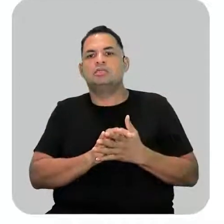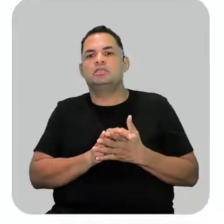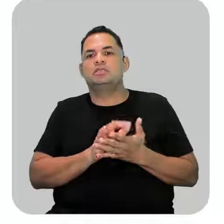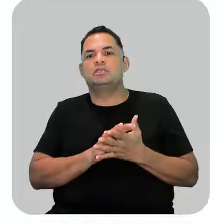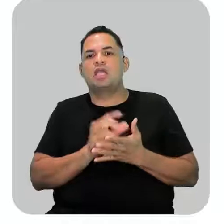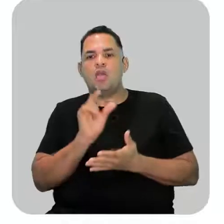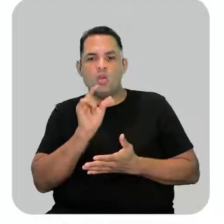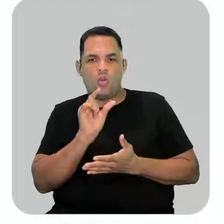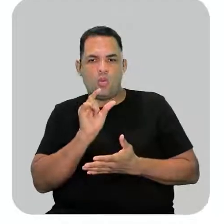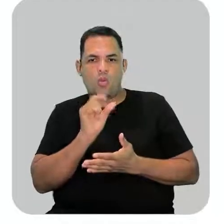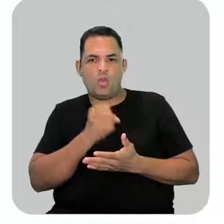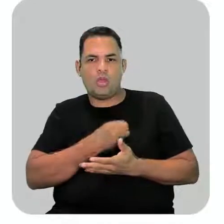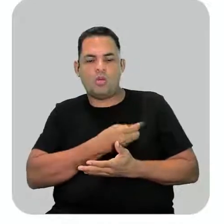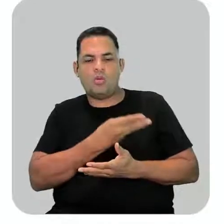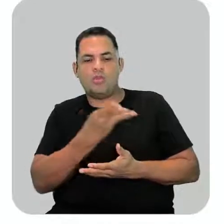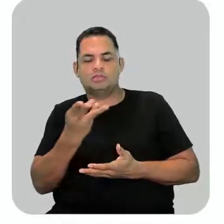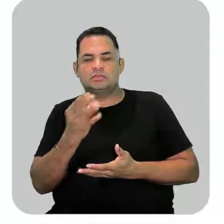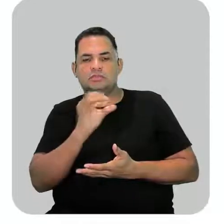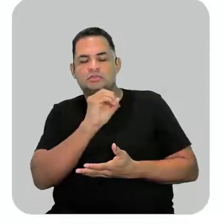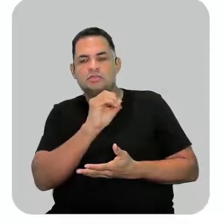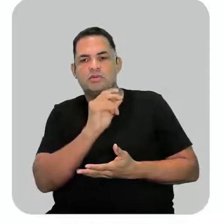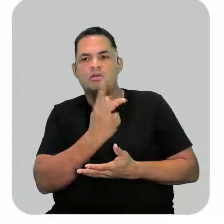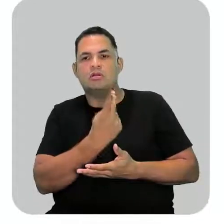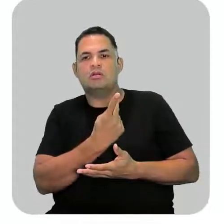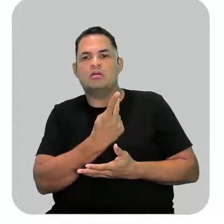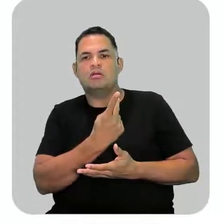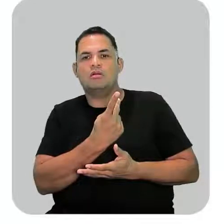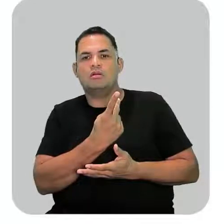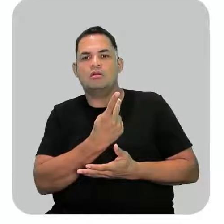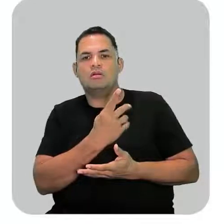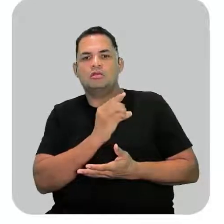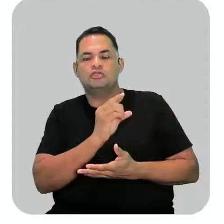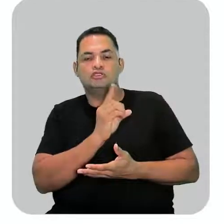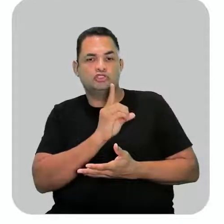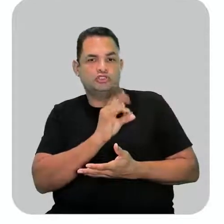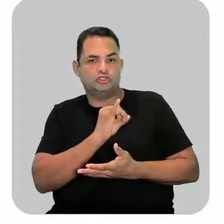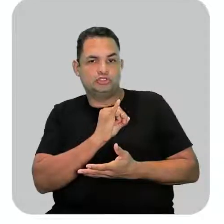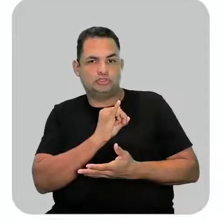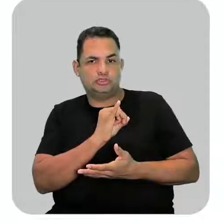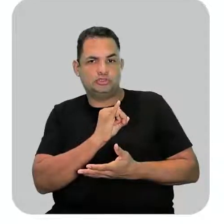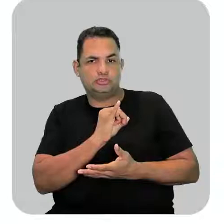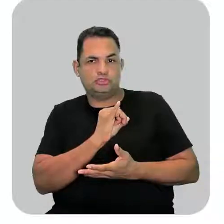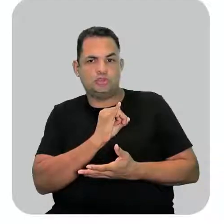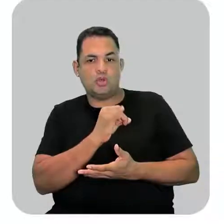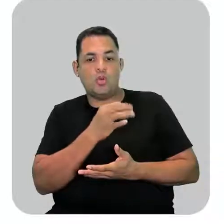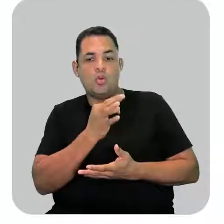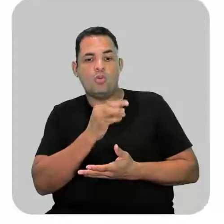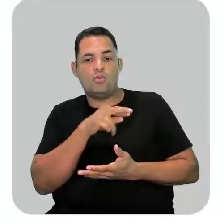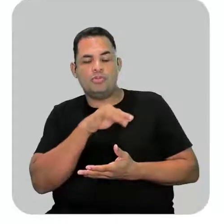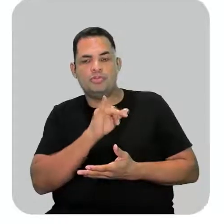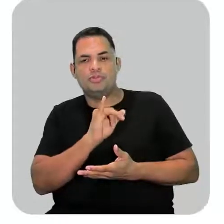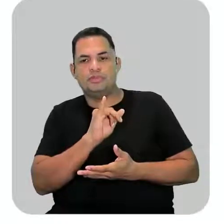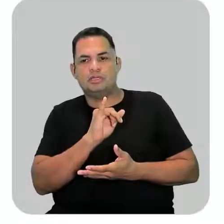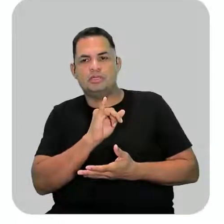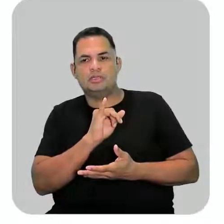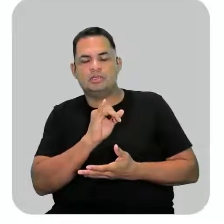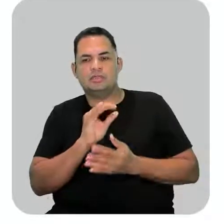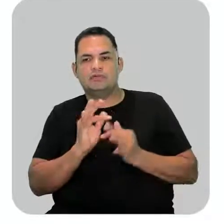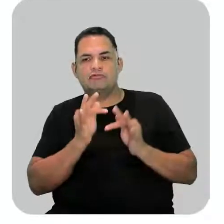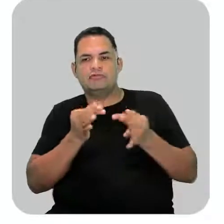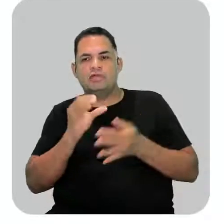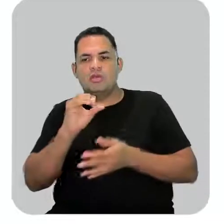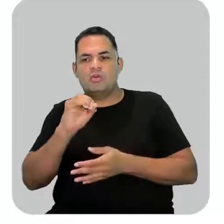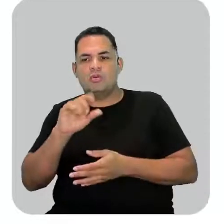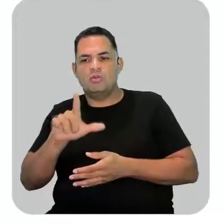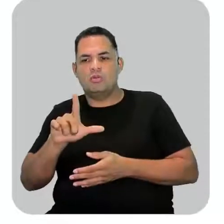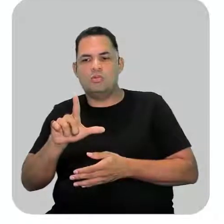quantidade de hidroxila que tem. Quais prefixos? O di e o tri. E a terminação ol.